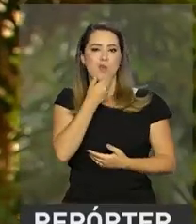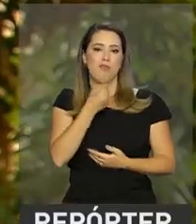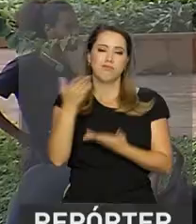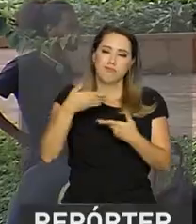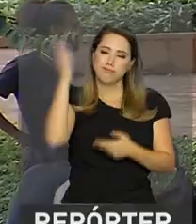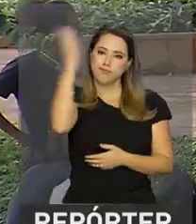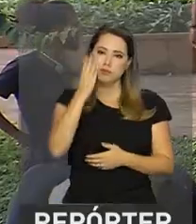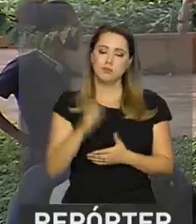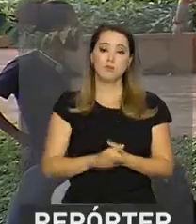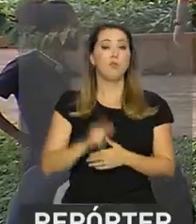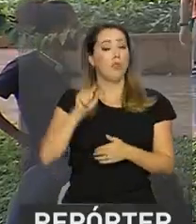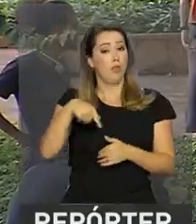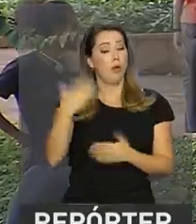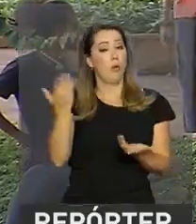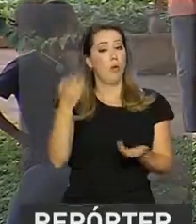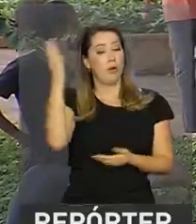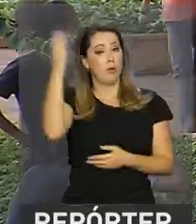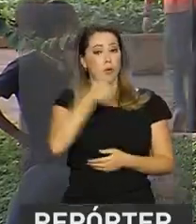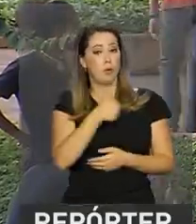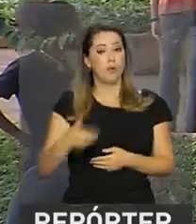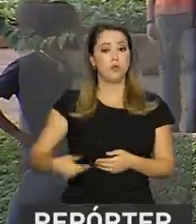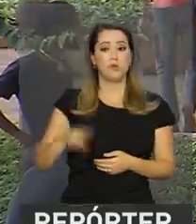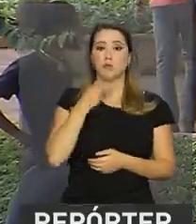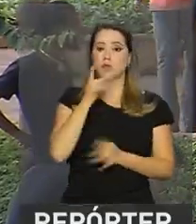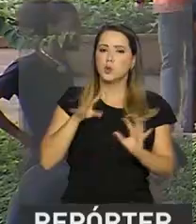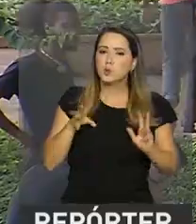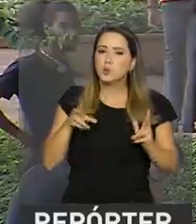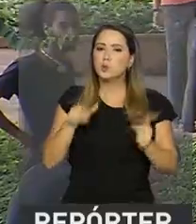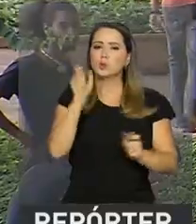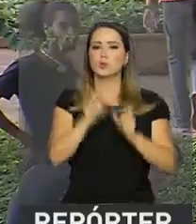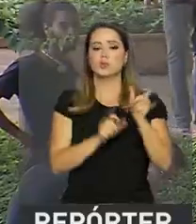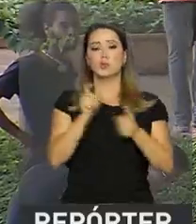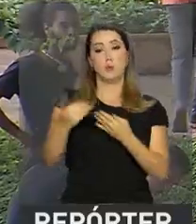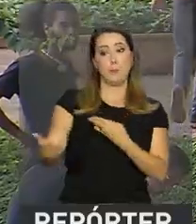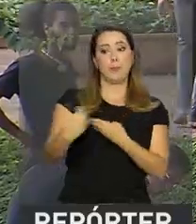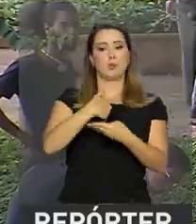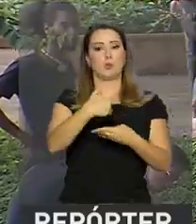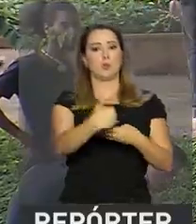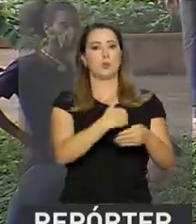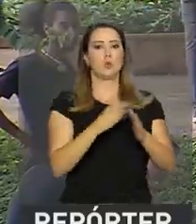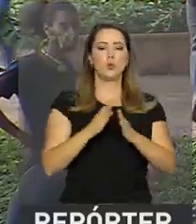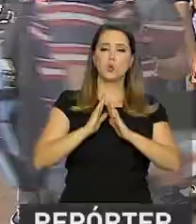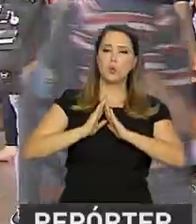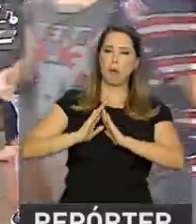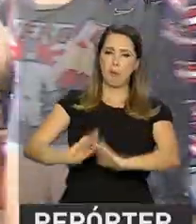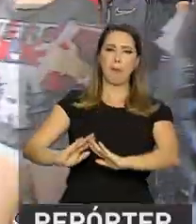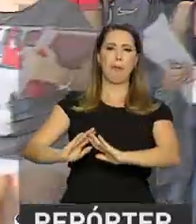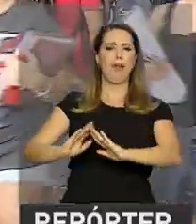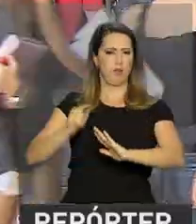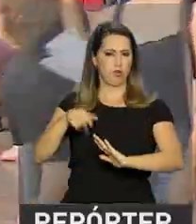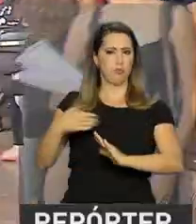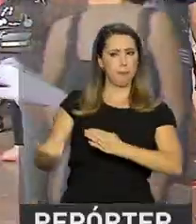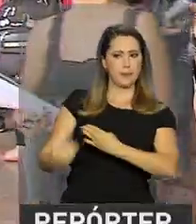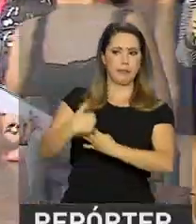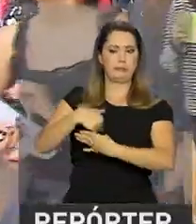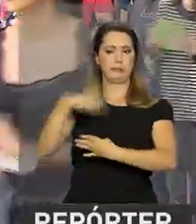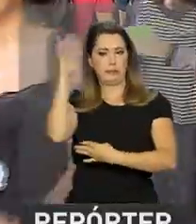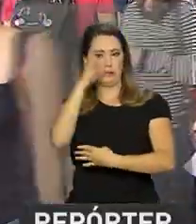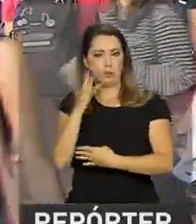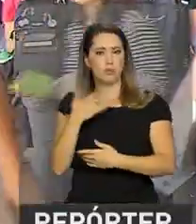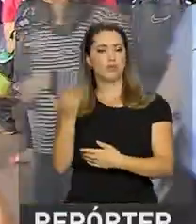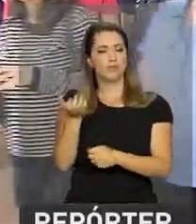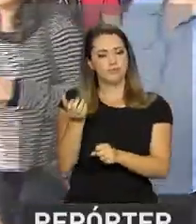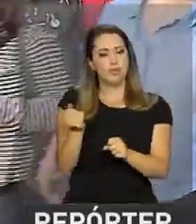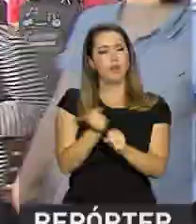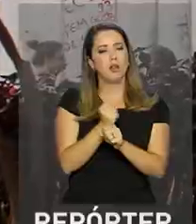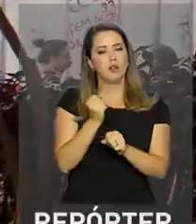ao brasil é isso que o governo brasileiro gostaria de dizer a todas as pessoas que estão pedindo refúgio e que pretendem reconstruir as suas vidas